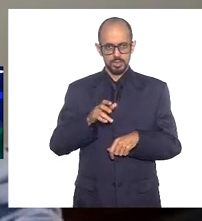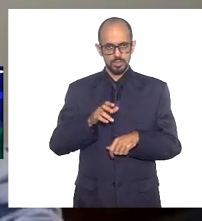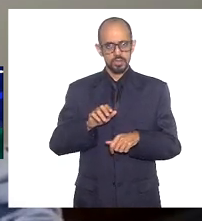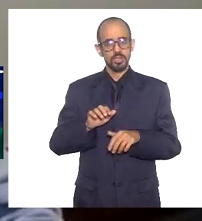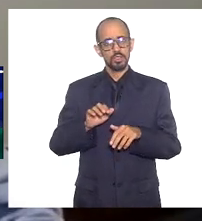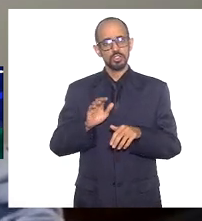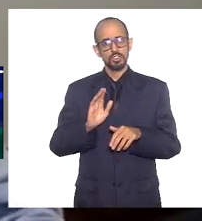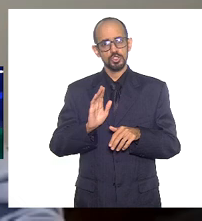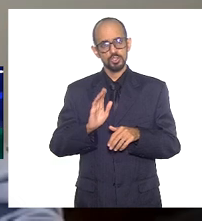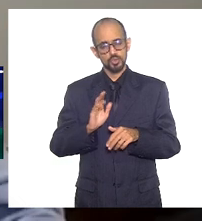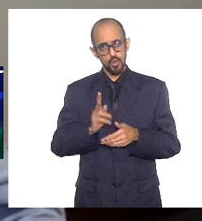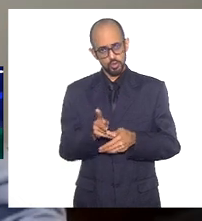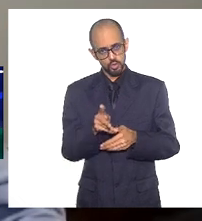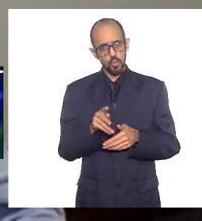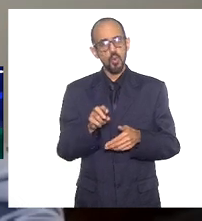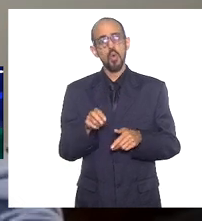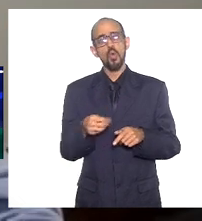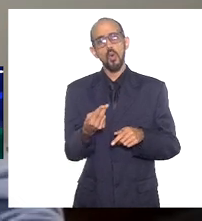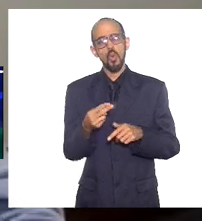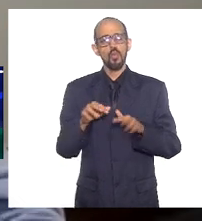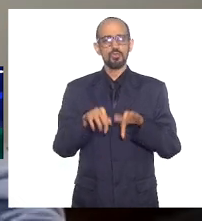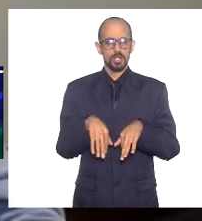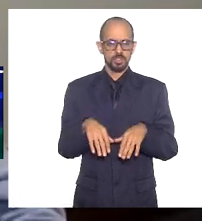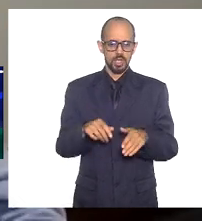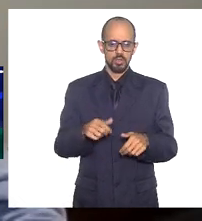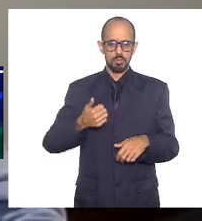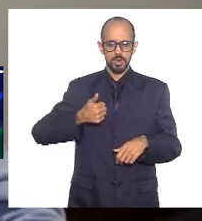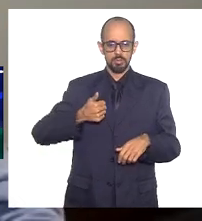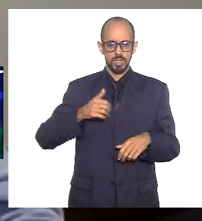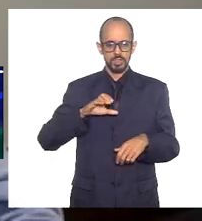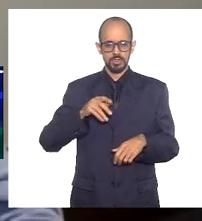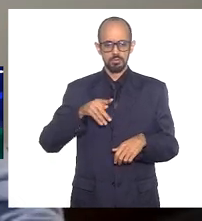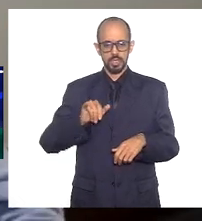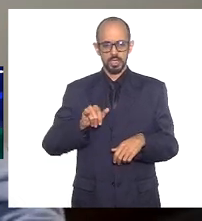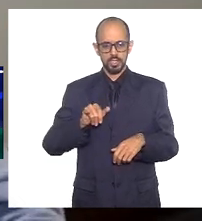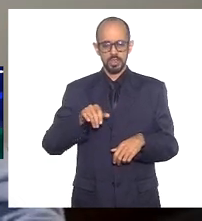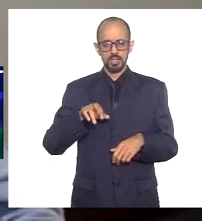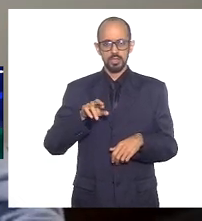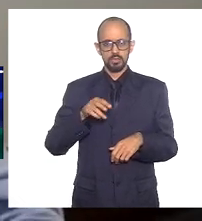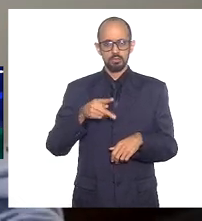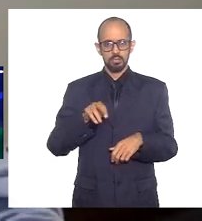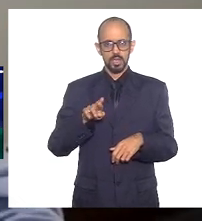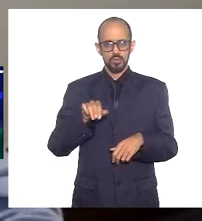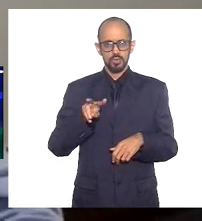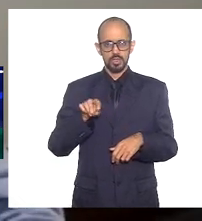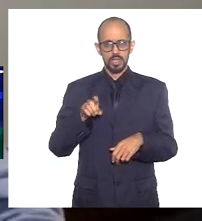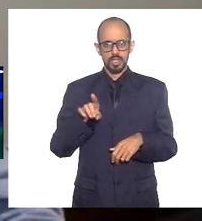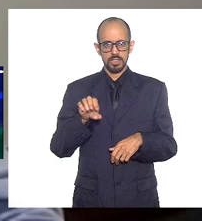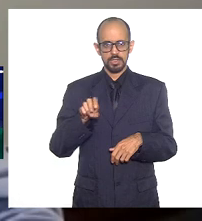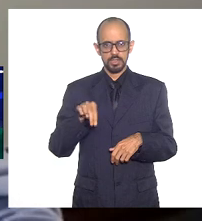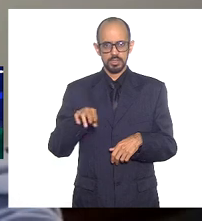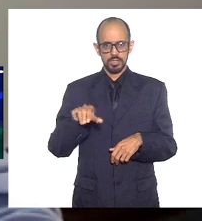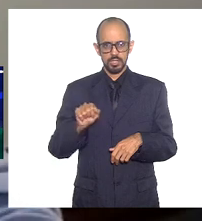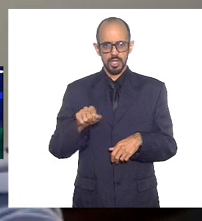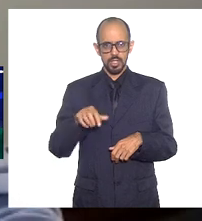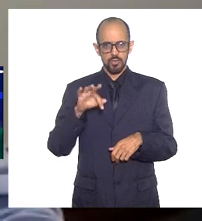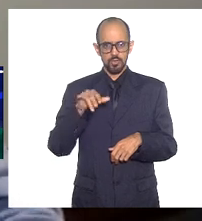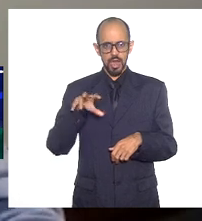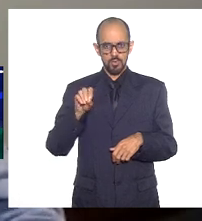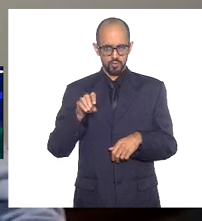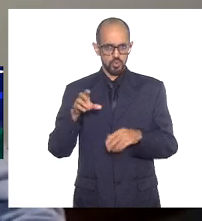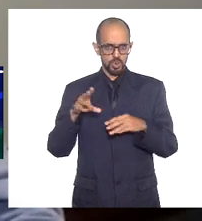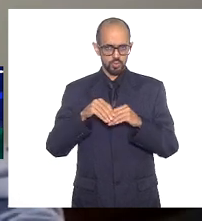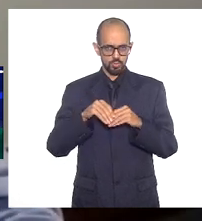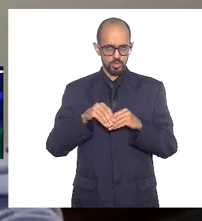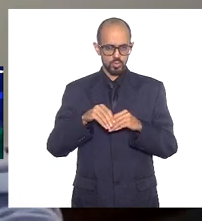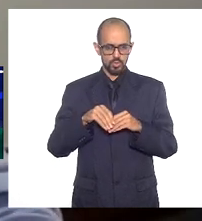concluídas na Assembleia a primeira é a CPI do Rio Previdência o deputado Flávio Serafini fez um bom resumo eu pretendo fazer